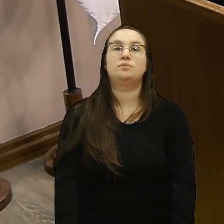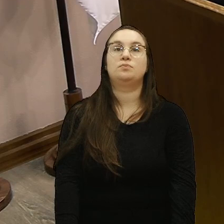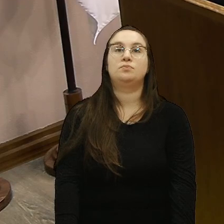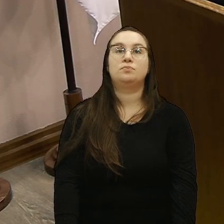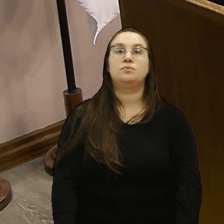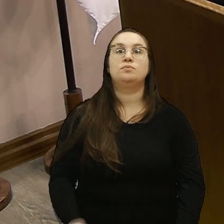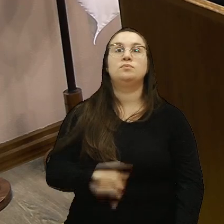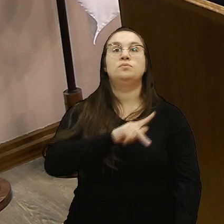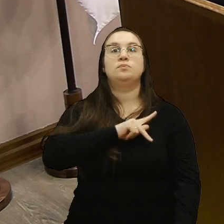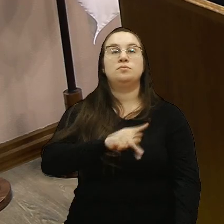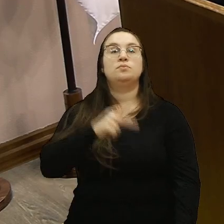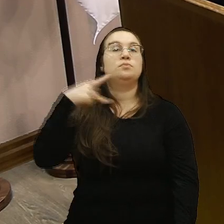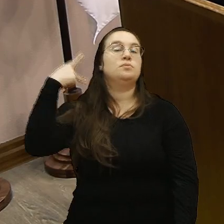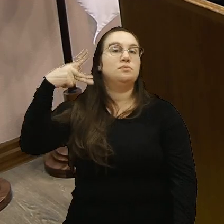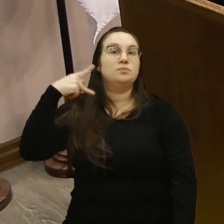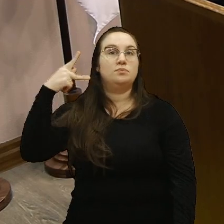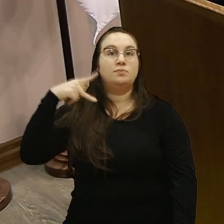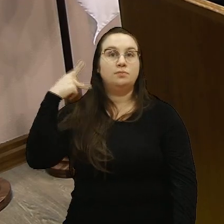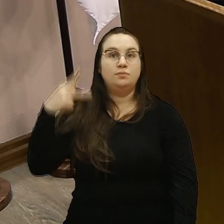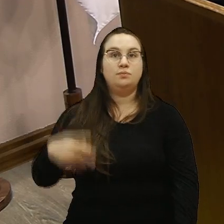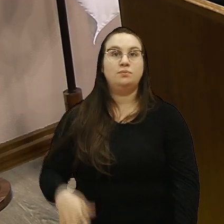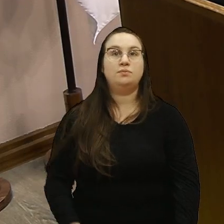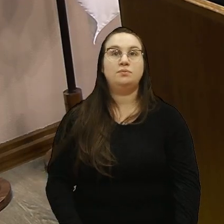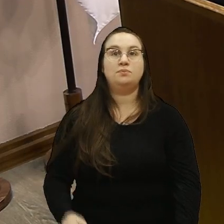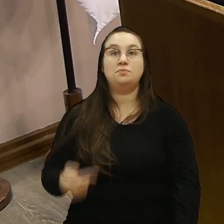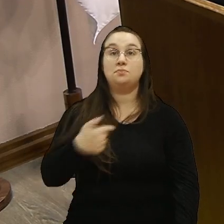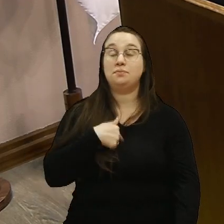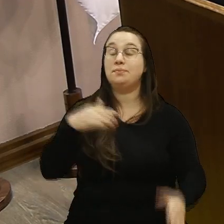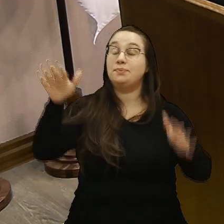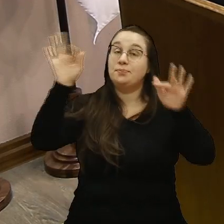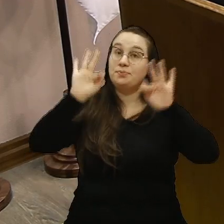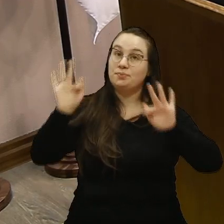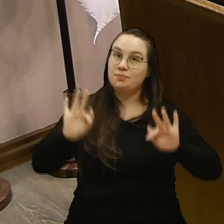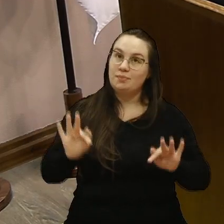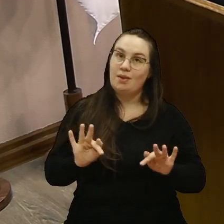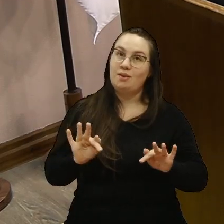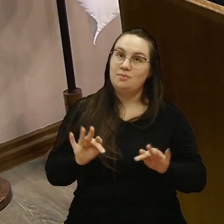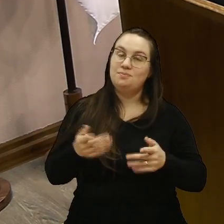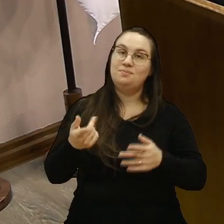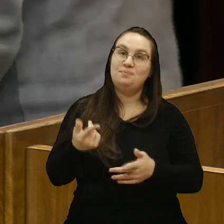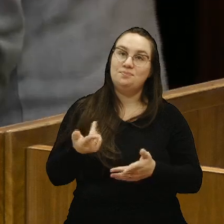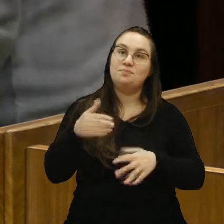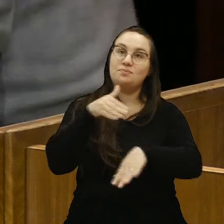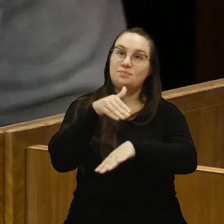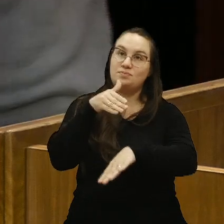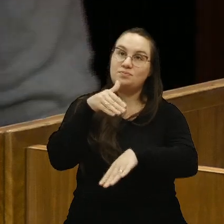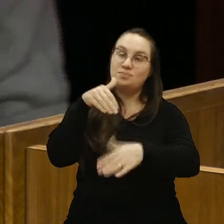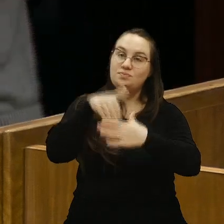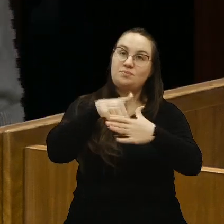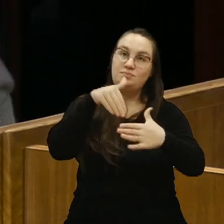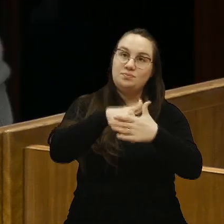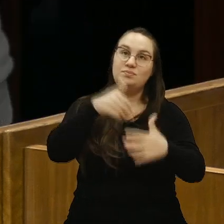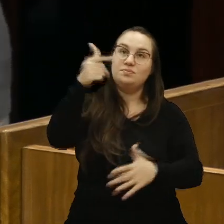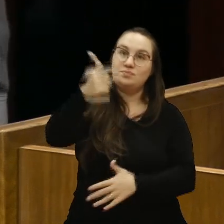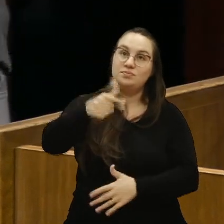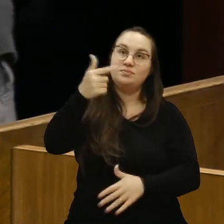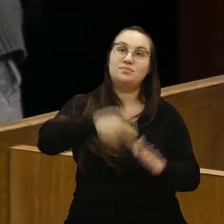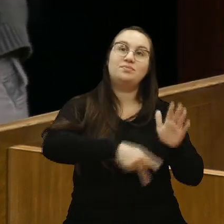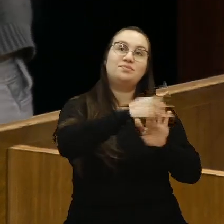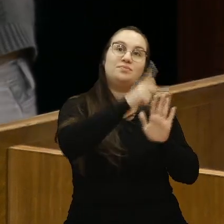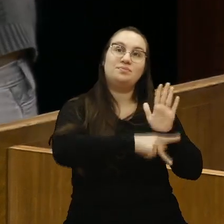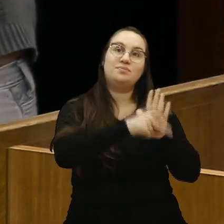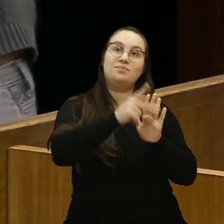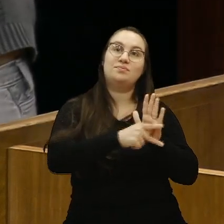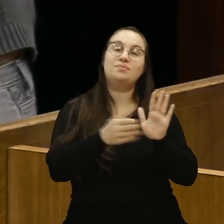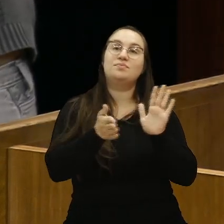Senhor presidente, senhores vereadores, fico muito feliz por estarmos votando mais um projeto da nossa